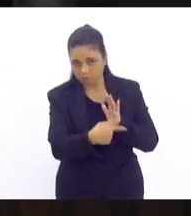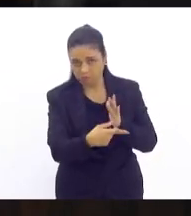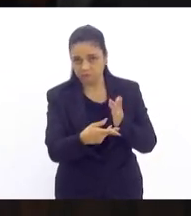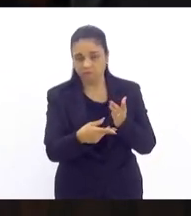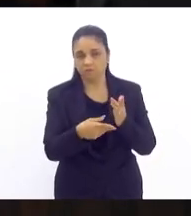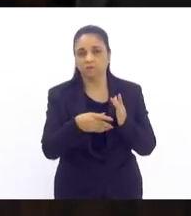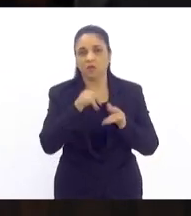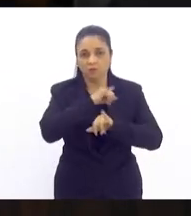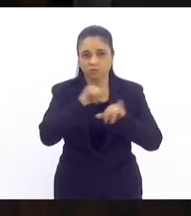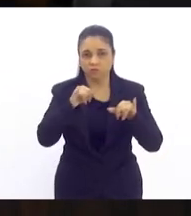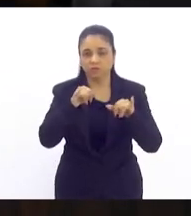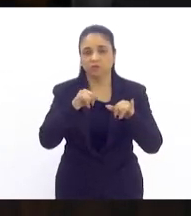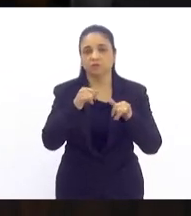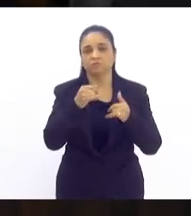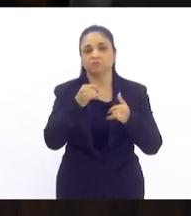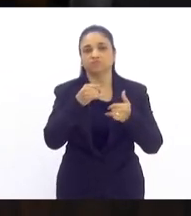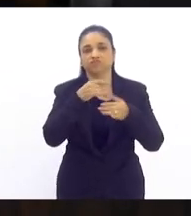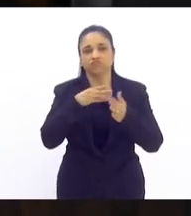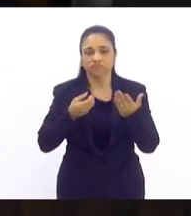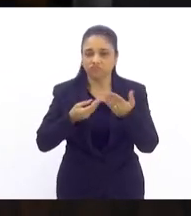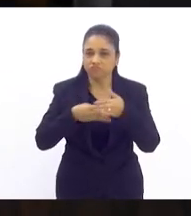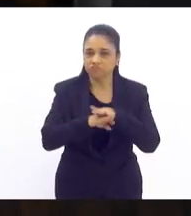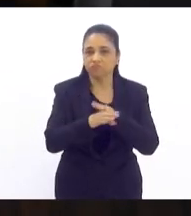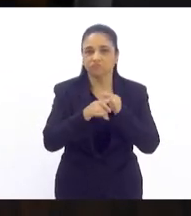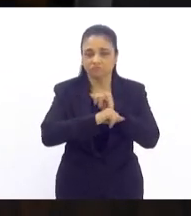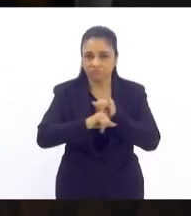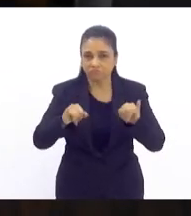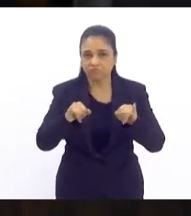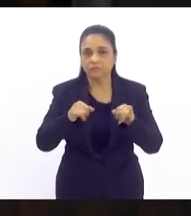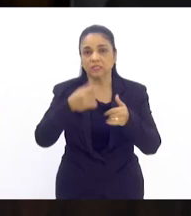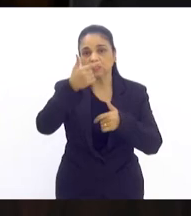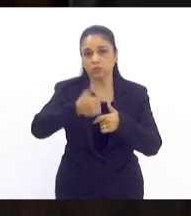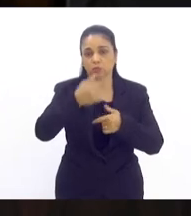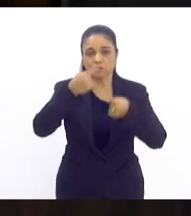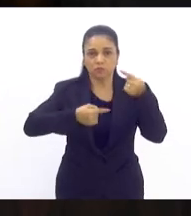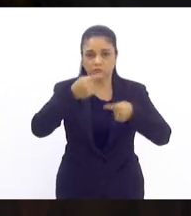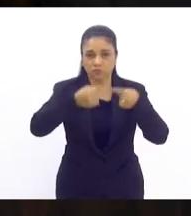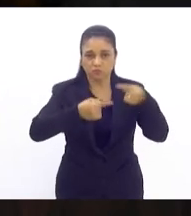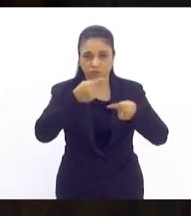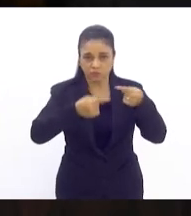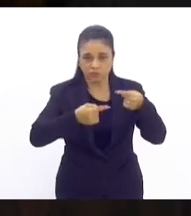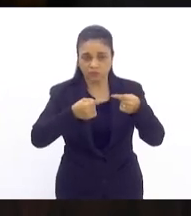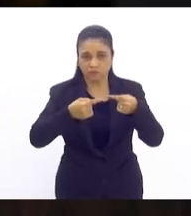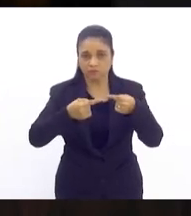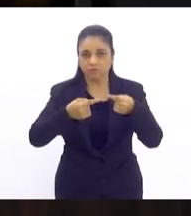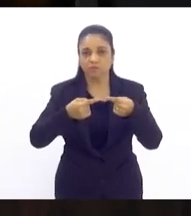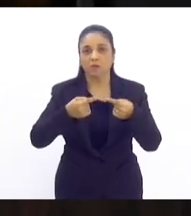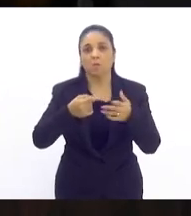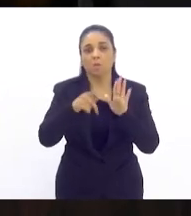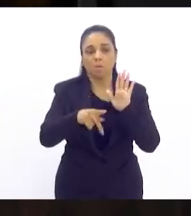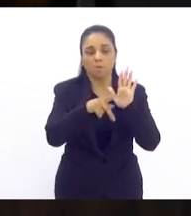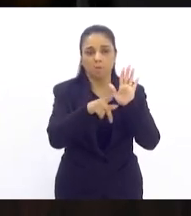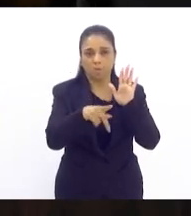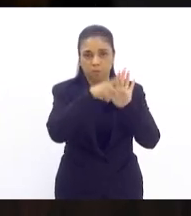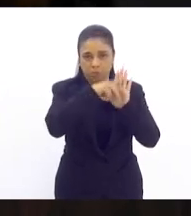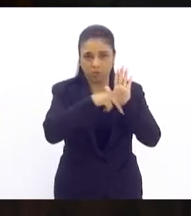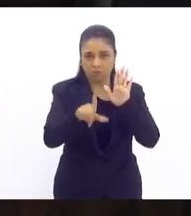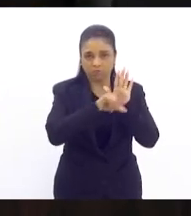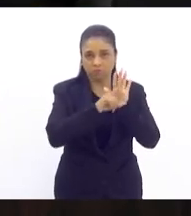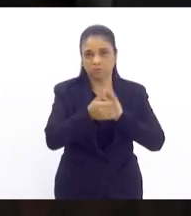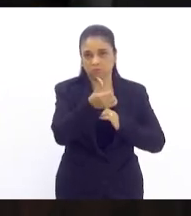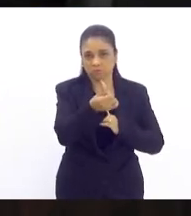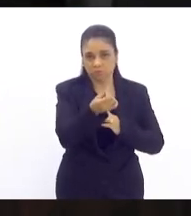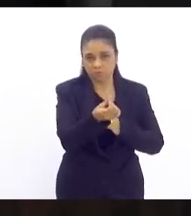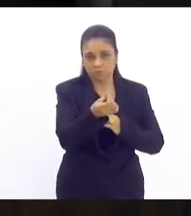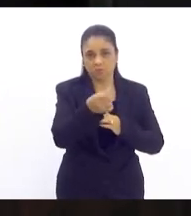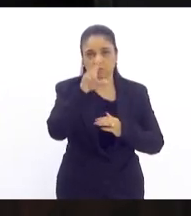anuncio em tramitação ordinária em votação em segunda discussão redação do vencido projeto de lei número 1650